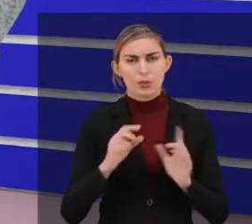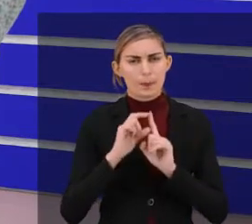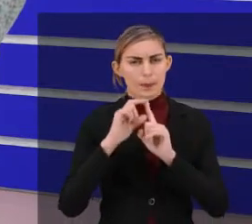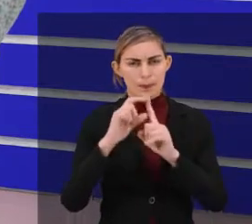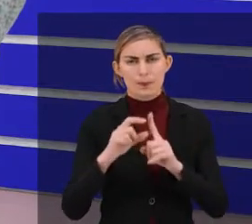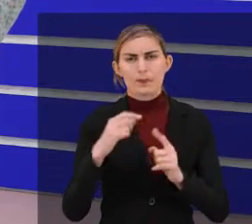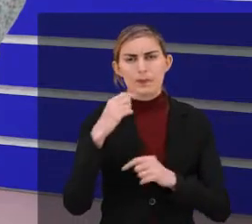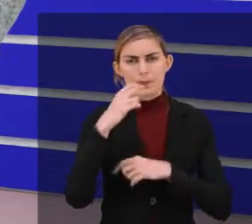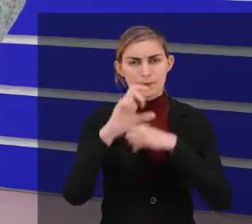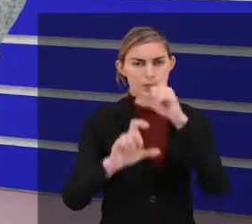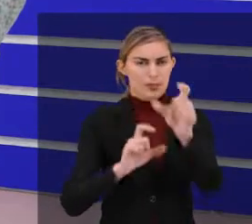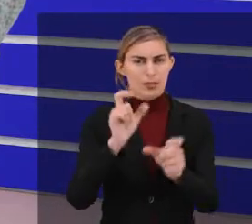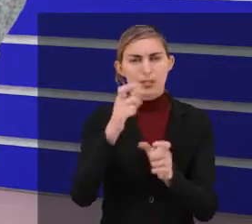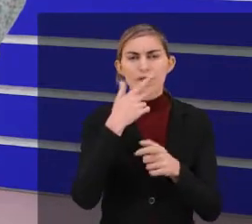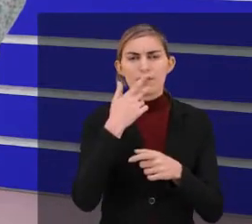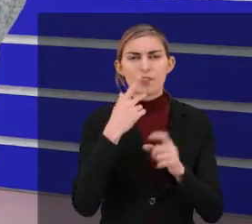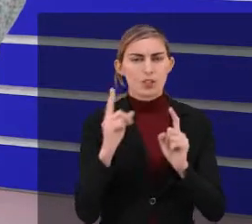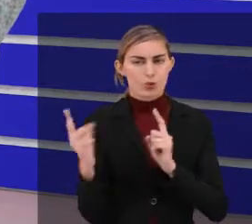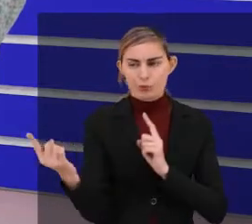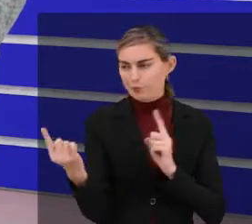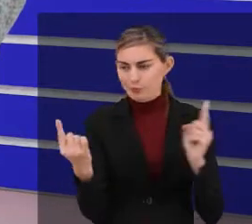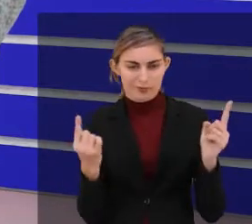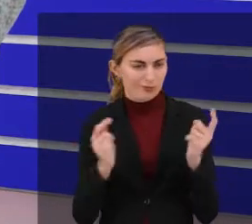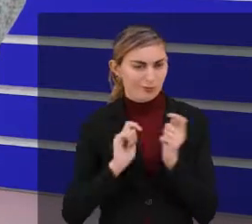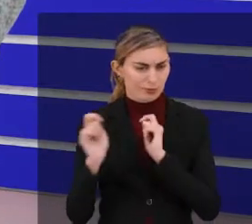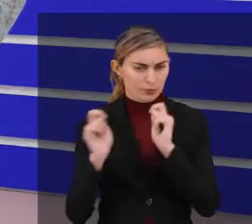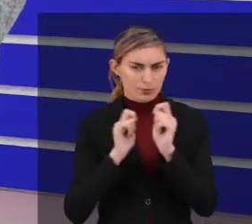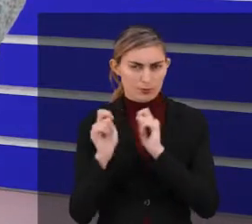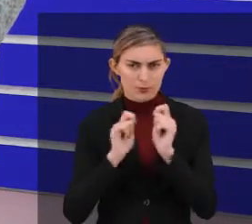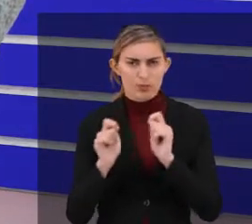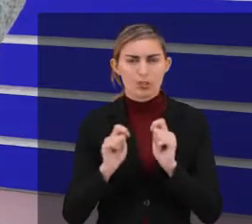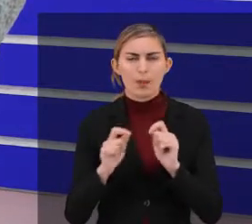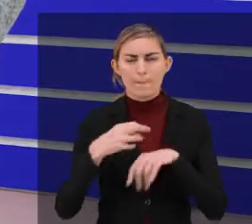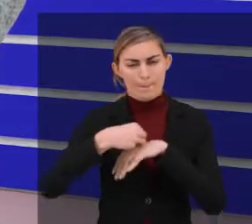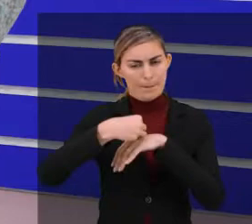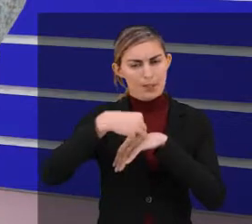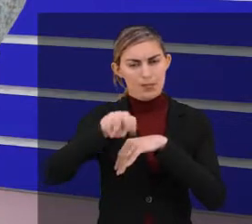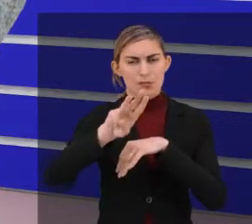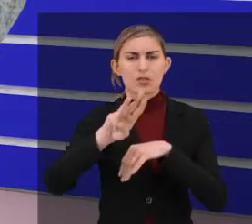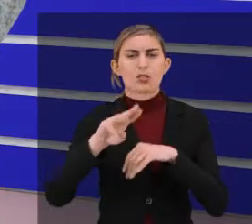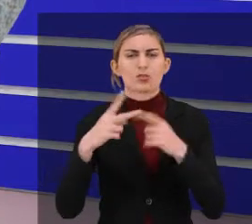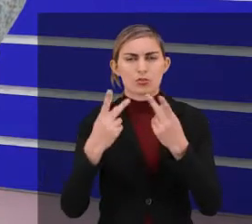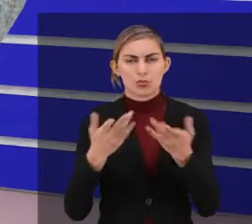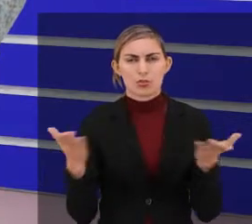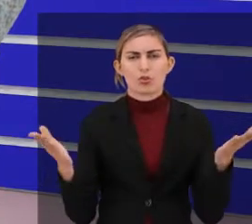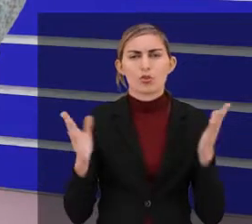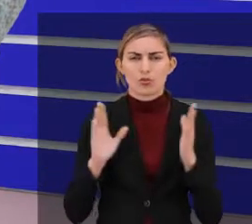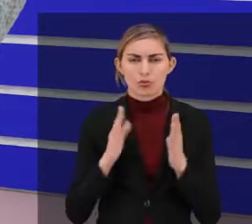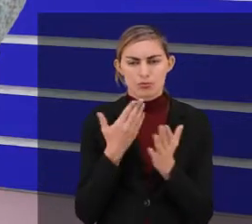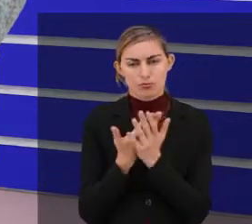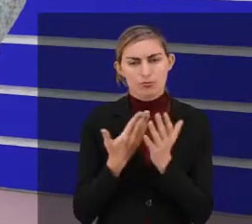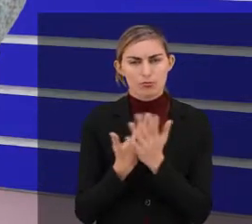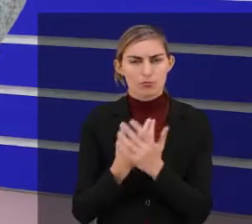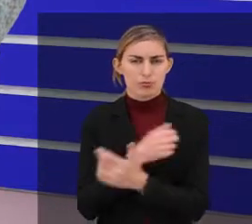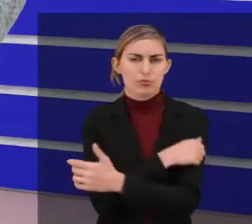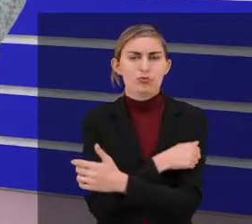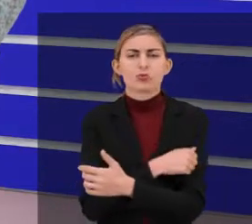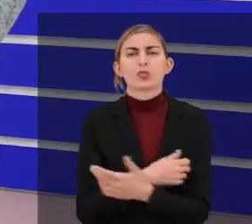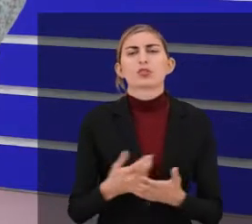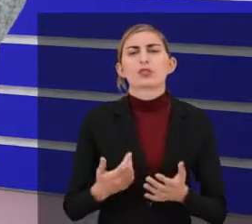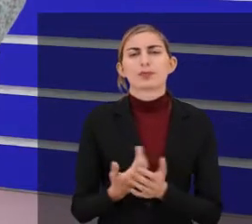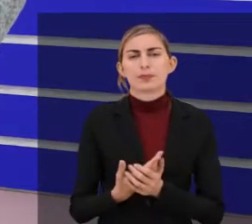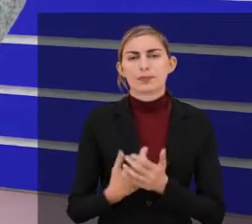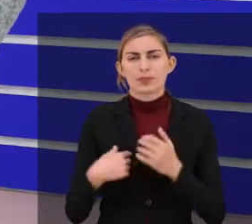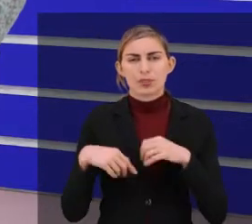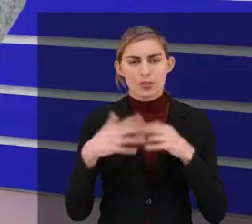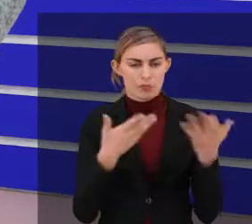final, dos nossos entrevistados, assim, uma mensagem, para os nossos caros estudantes. Aí eu deixo à vontade